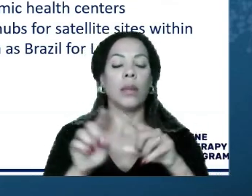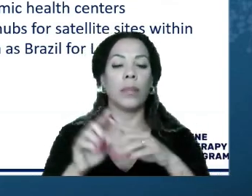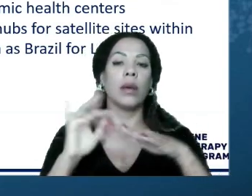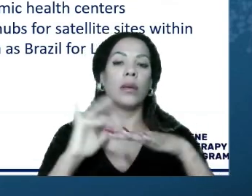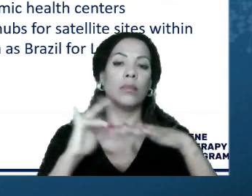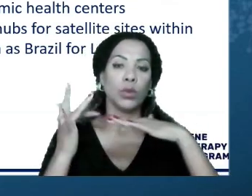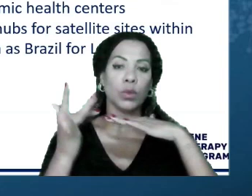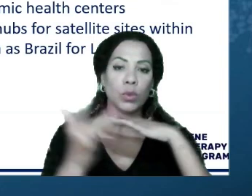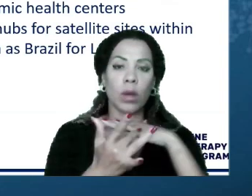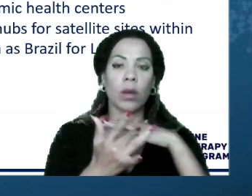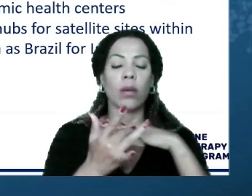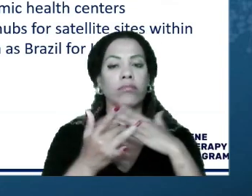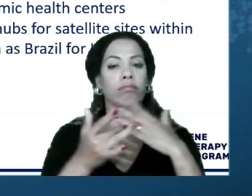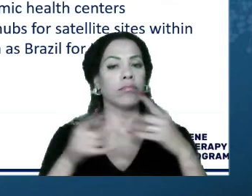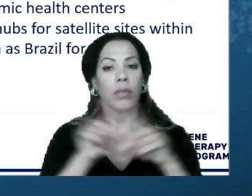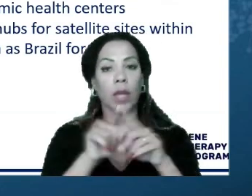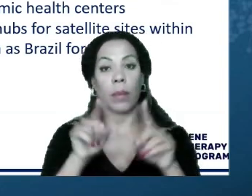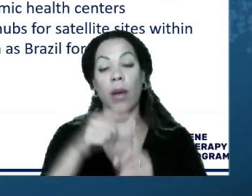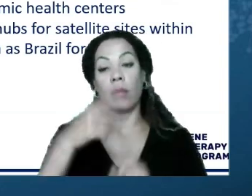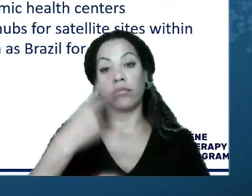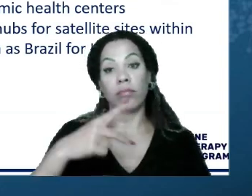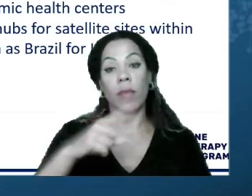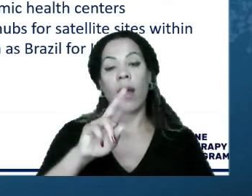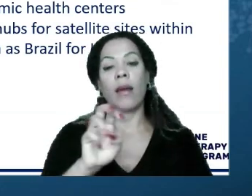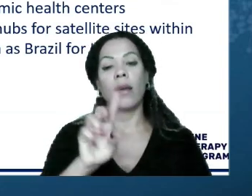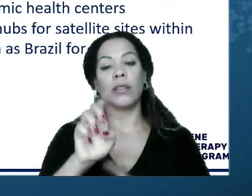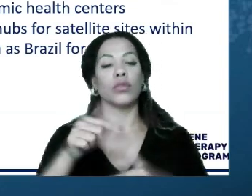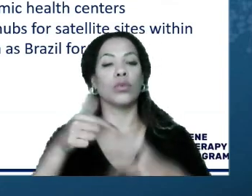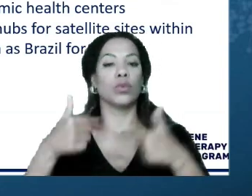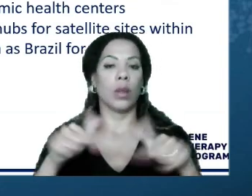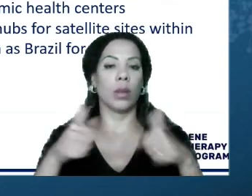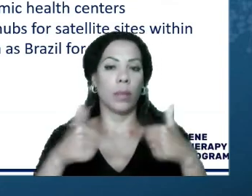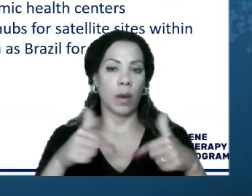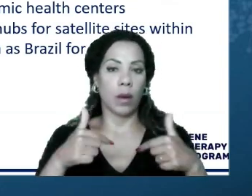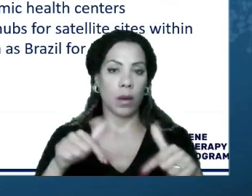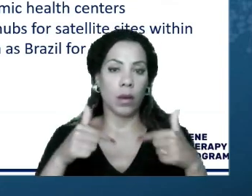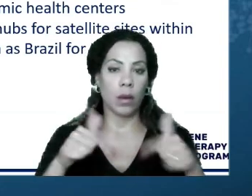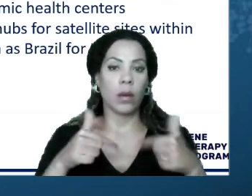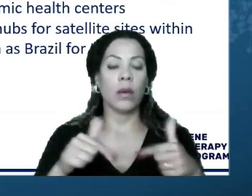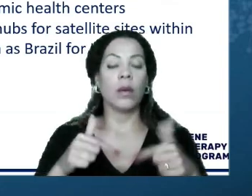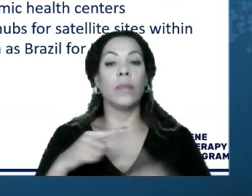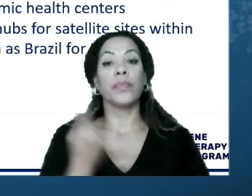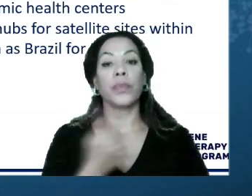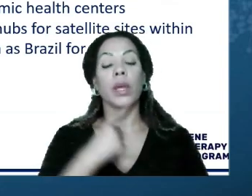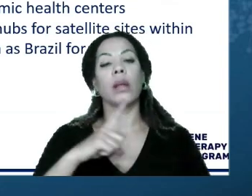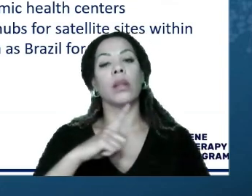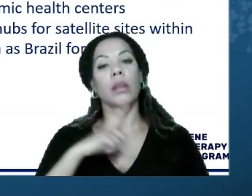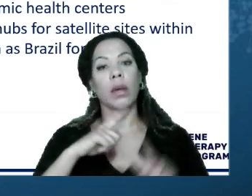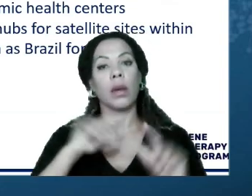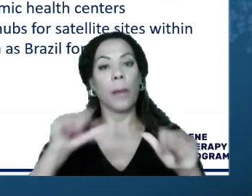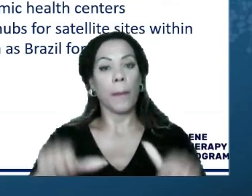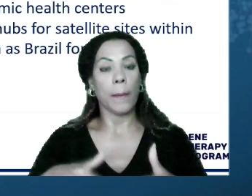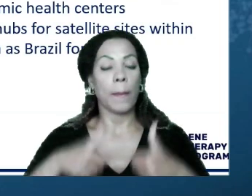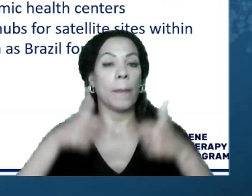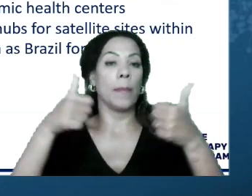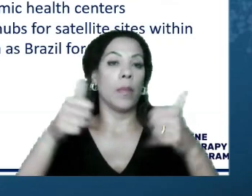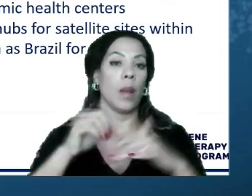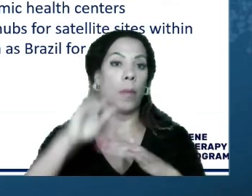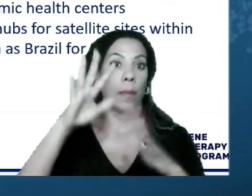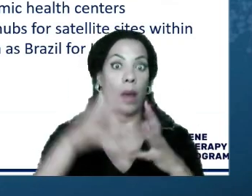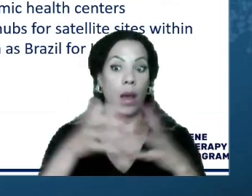sociais, e incluindo a nossa rede de trabalho. E a gente tem uma melhoria muito grande